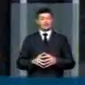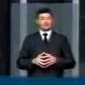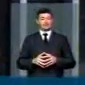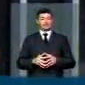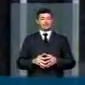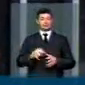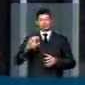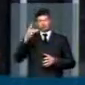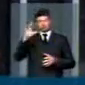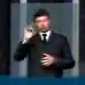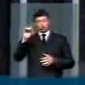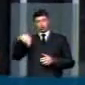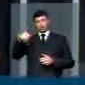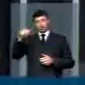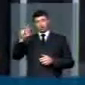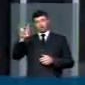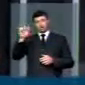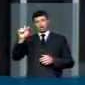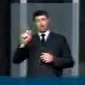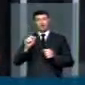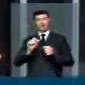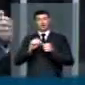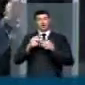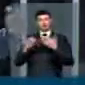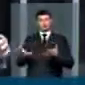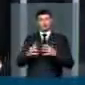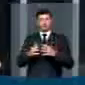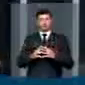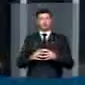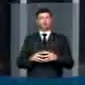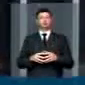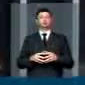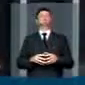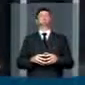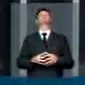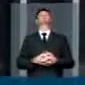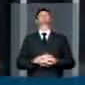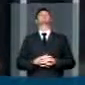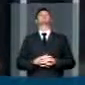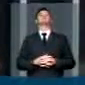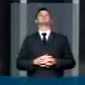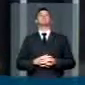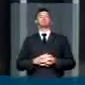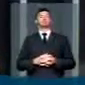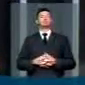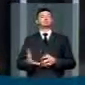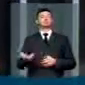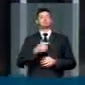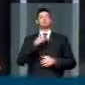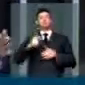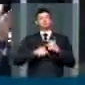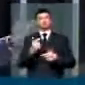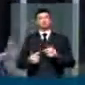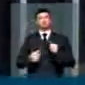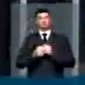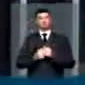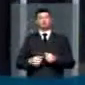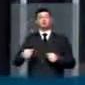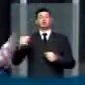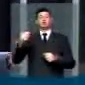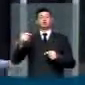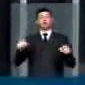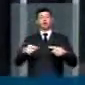o Chico Naiva, ele veio a se propor a fazer esse grande trabalho através do sotaque de